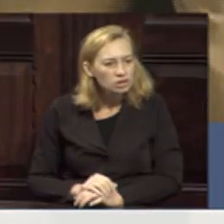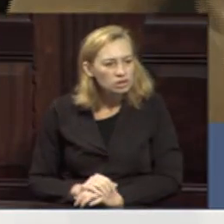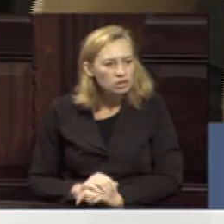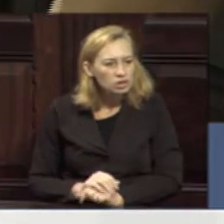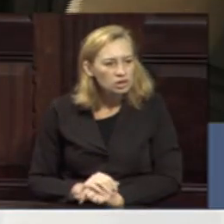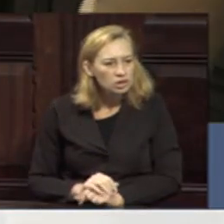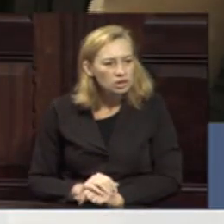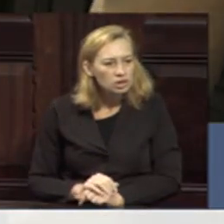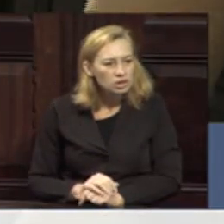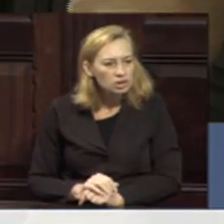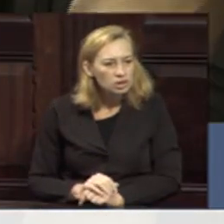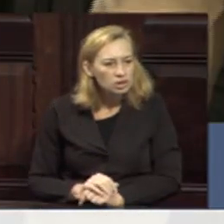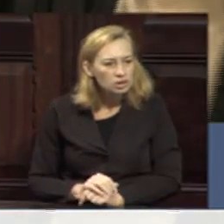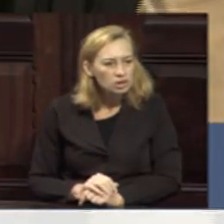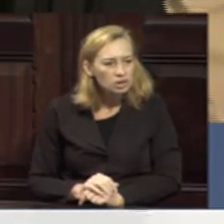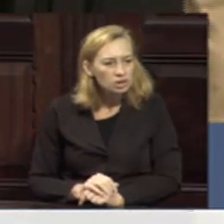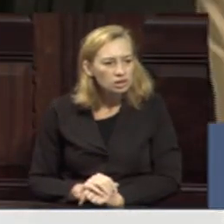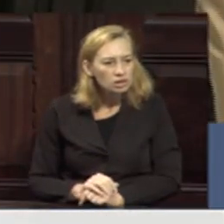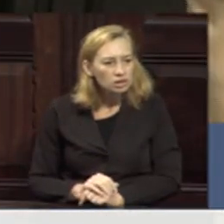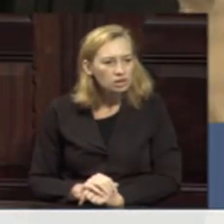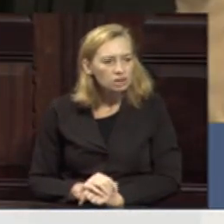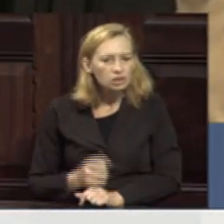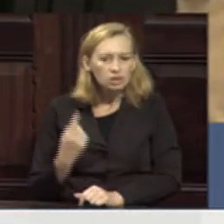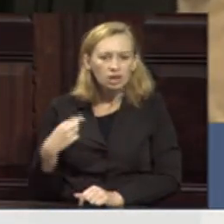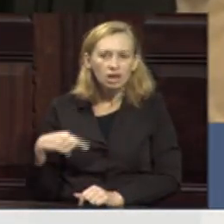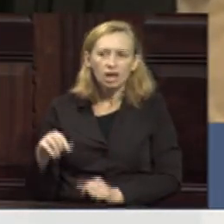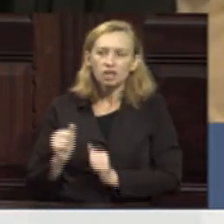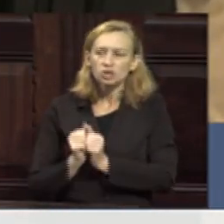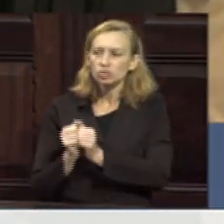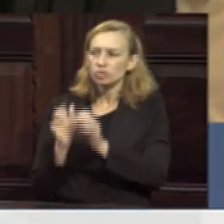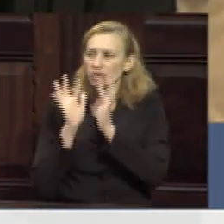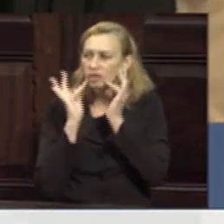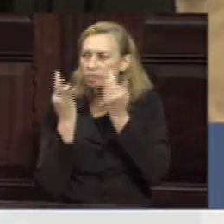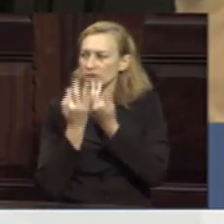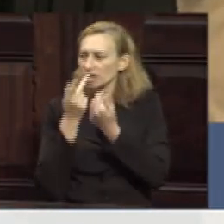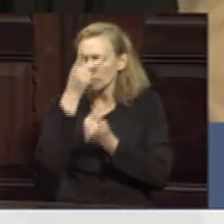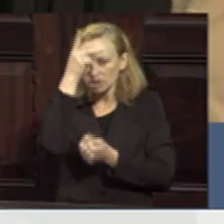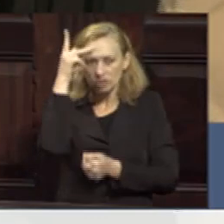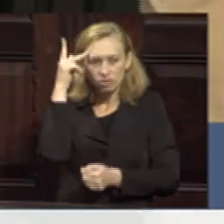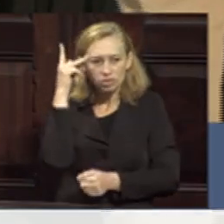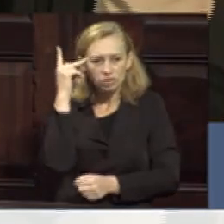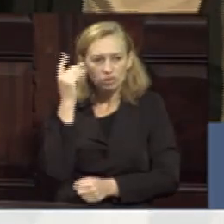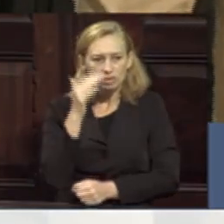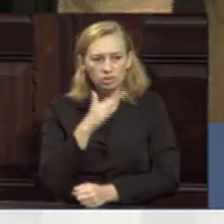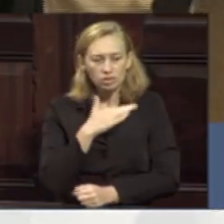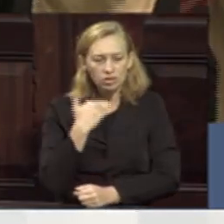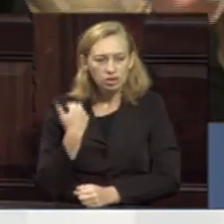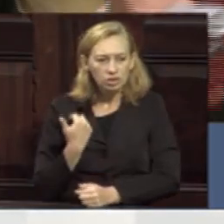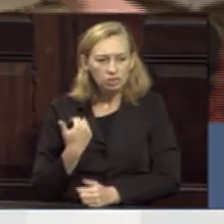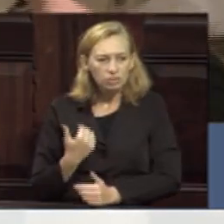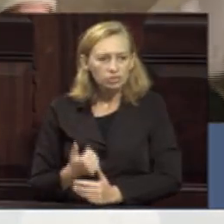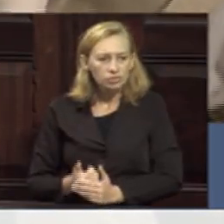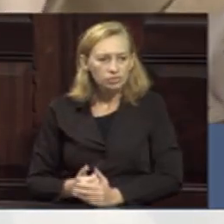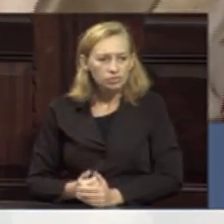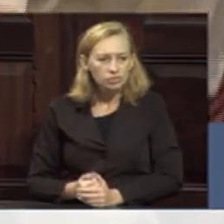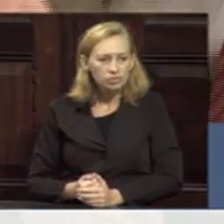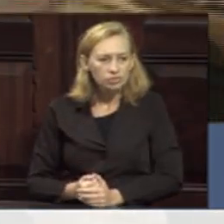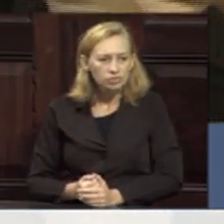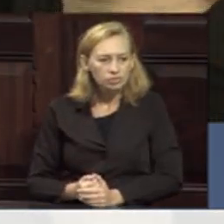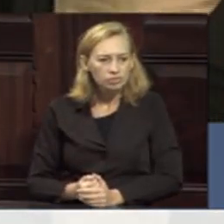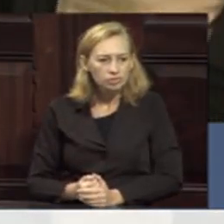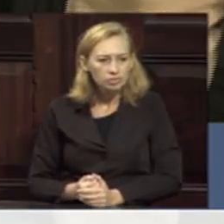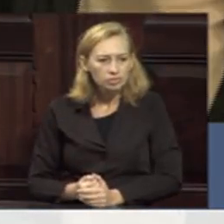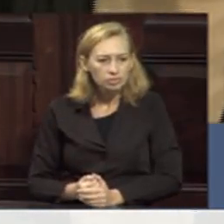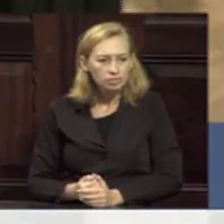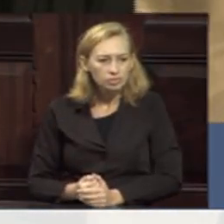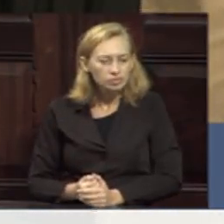e eu estou aqui exatamente representando. Nós terminamos de levar o caixão para ser velado no Salão